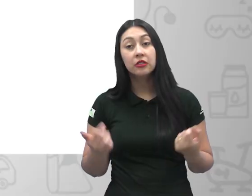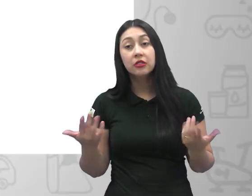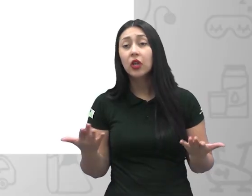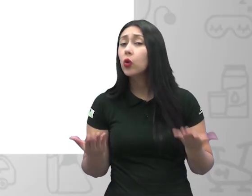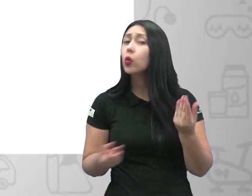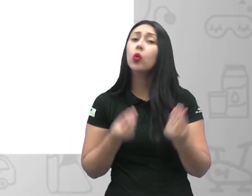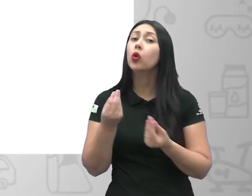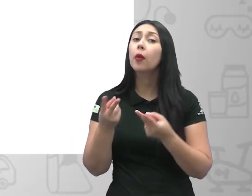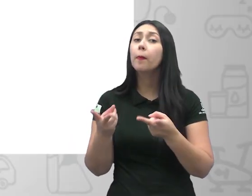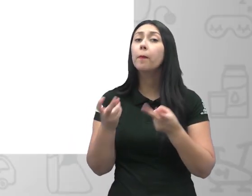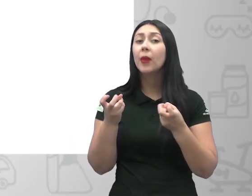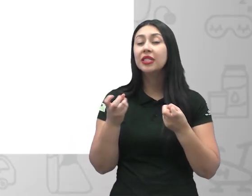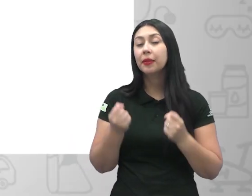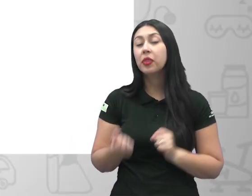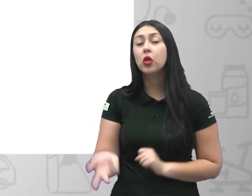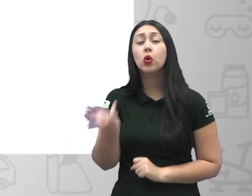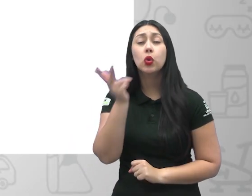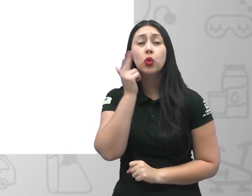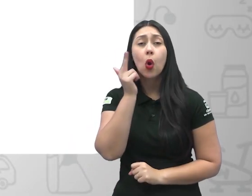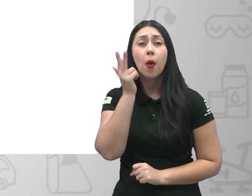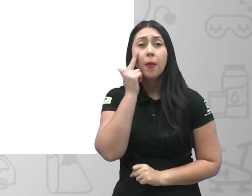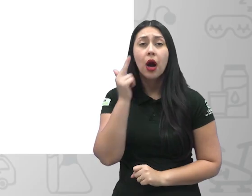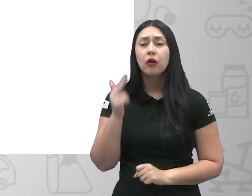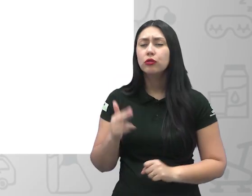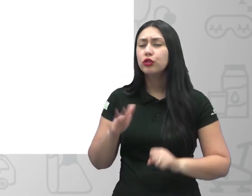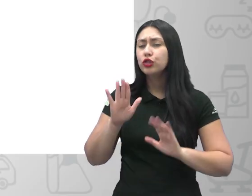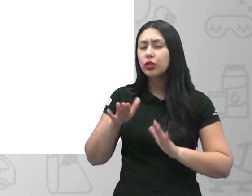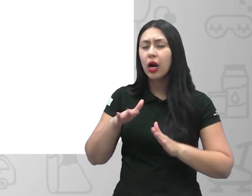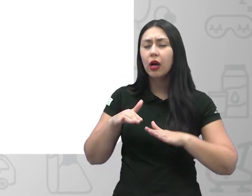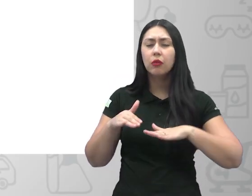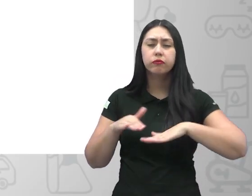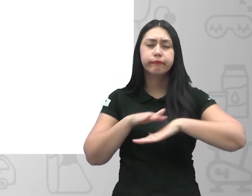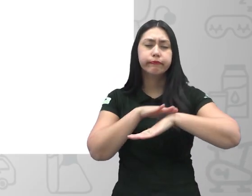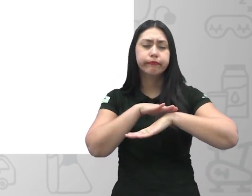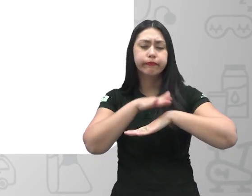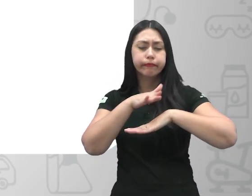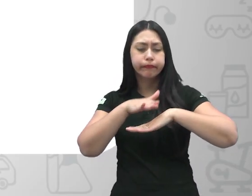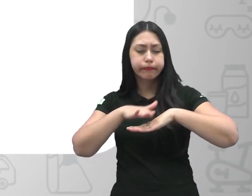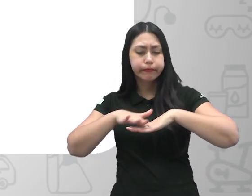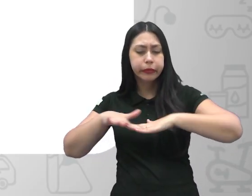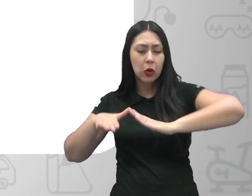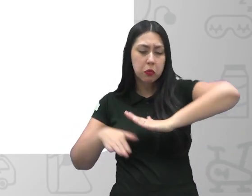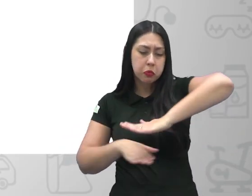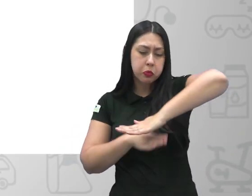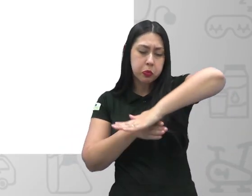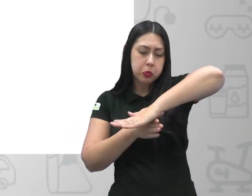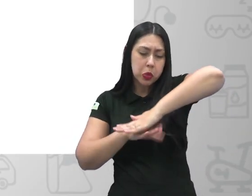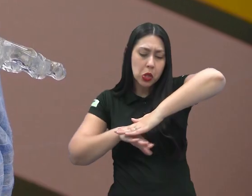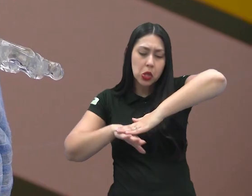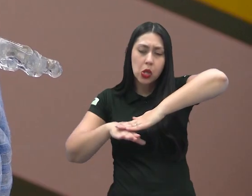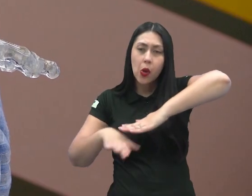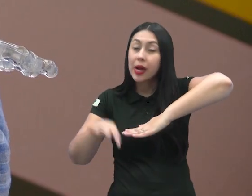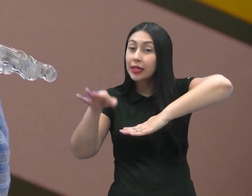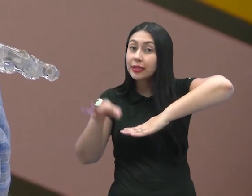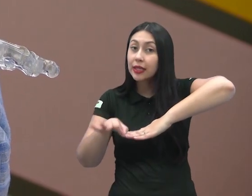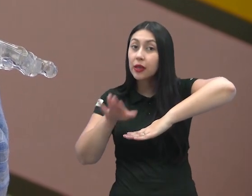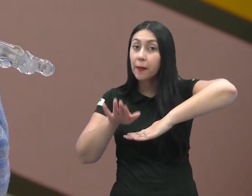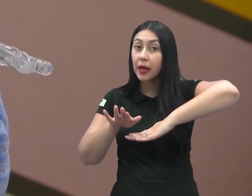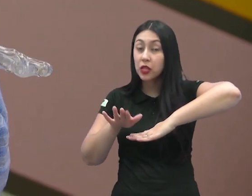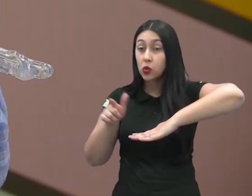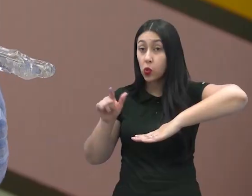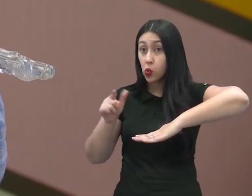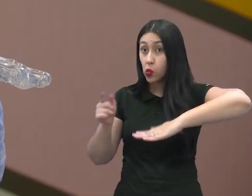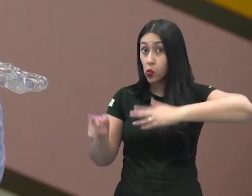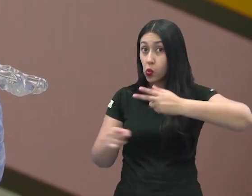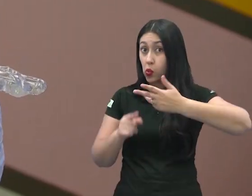aqui na imagem? O pé normal tem um alinhamento do tendão do calcâneo, e o pé plano tem um alinhamento, porque como ele